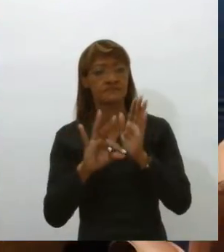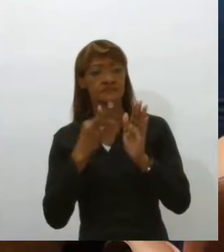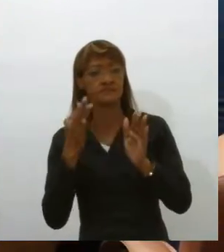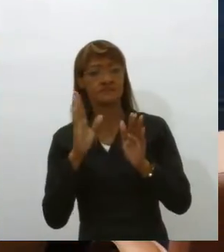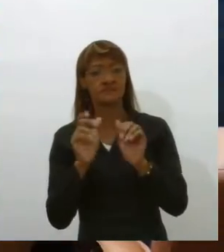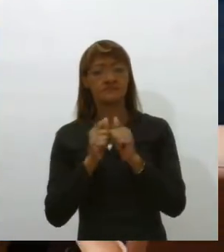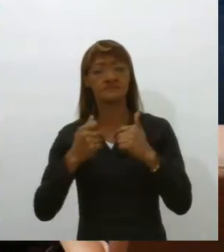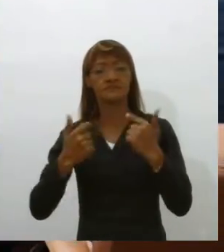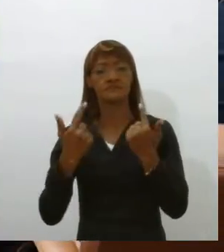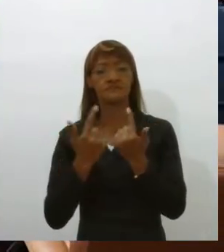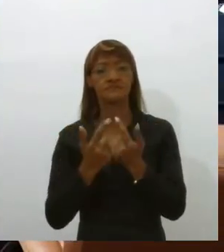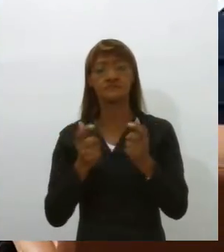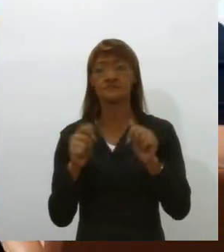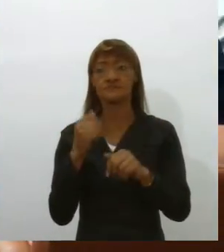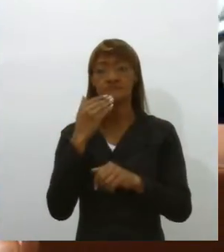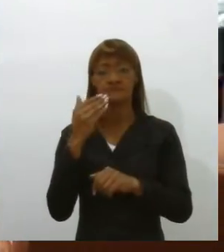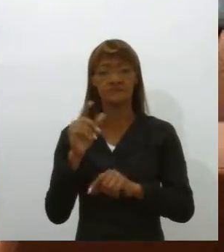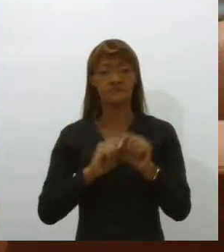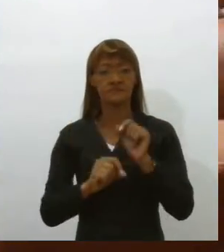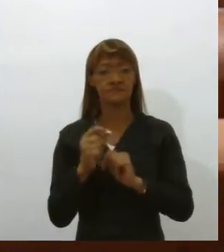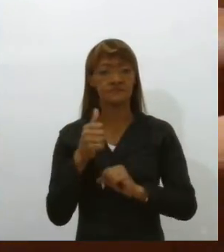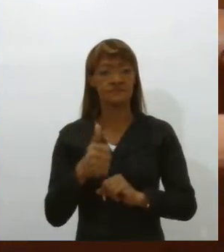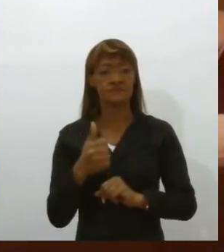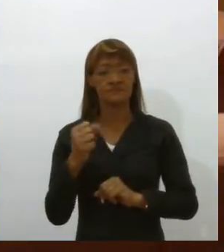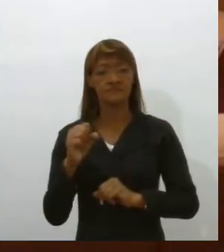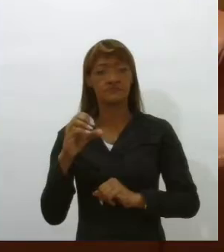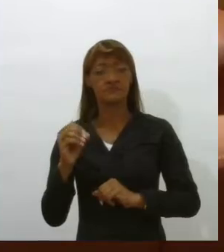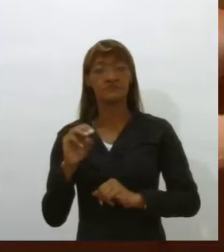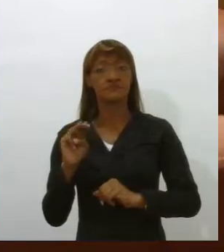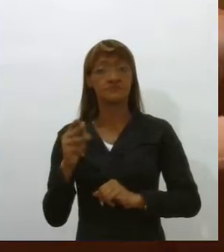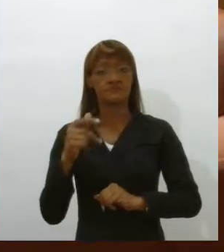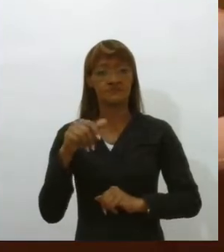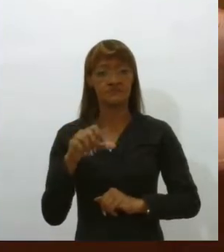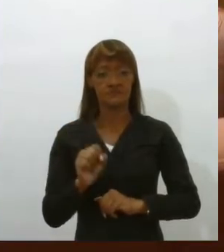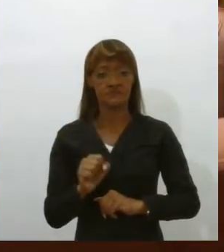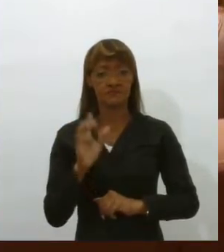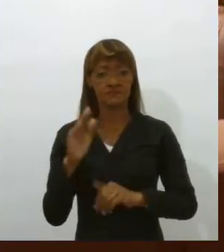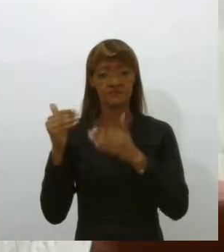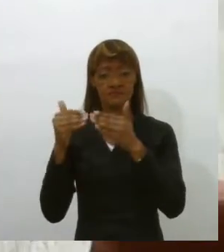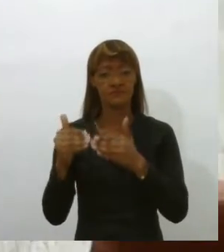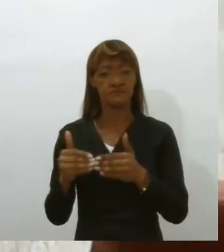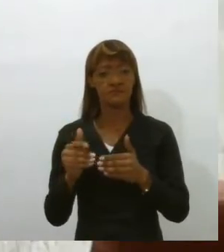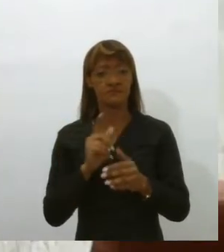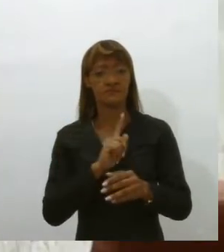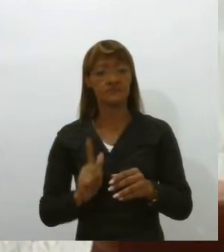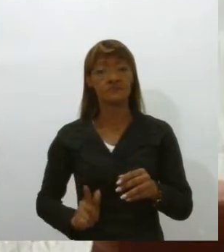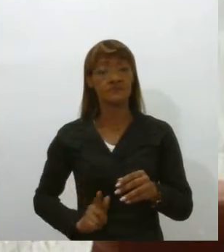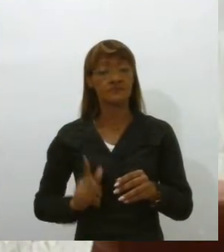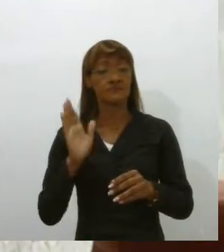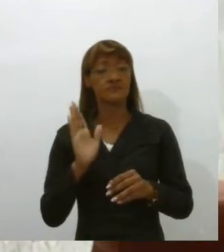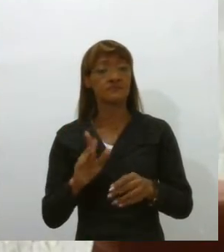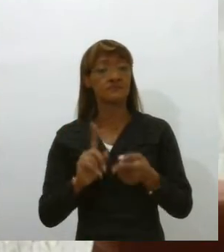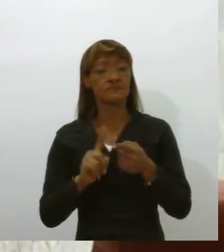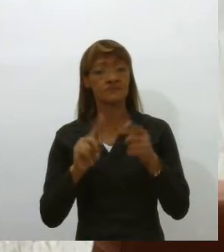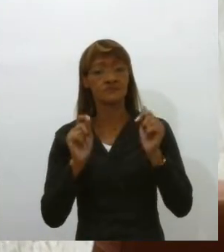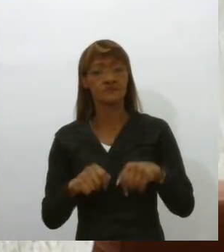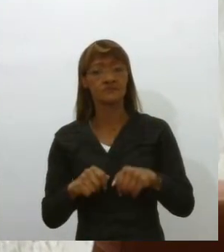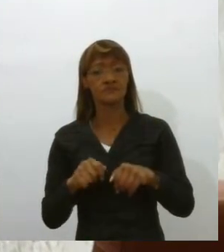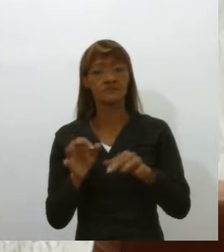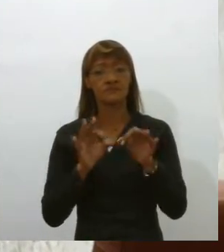solicitar empréstimo de R$ 180 milhões, que, de acordo com o governo, serão empenhados para a recuperação estrutural de rodovias